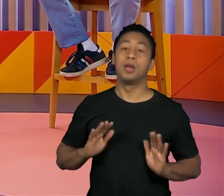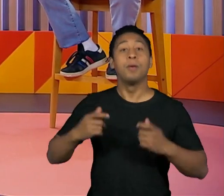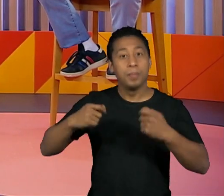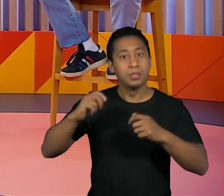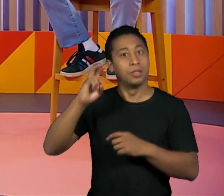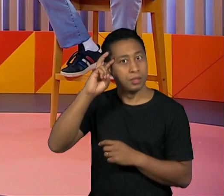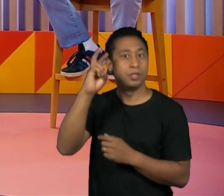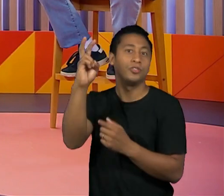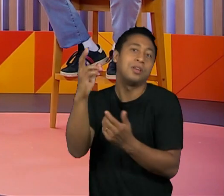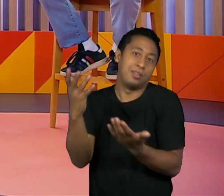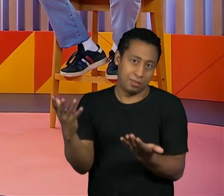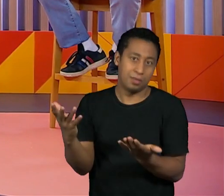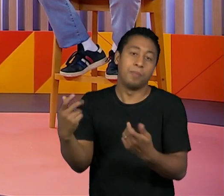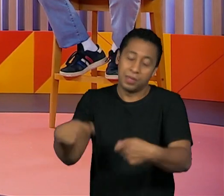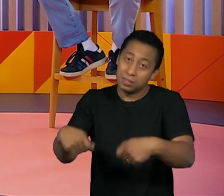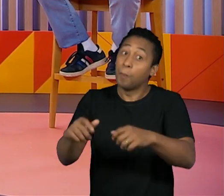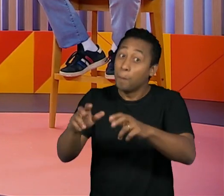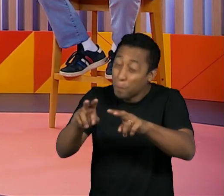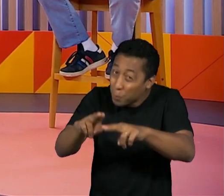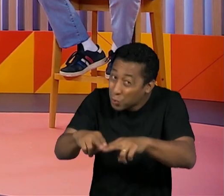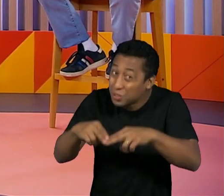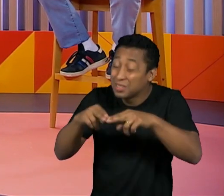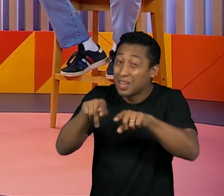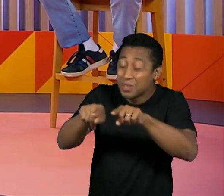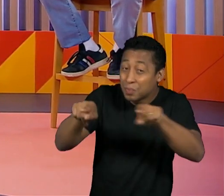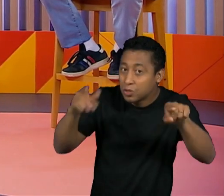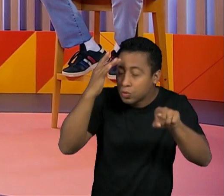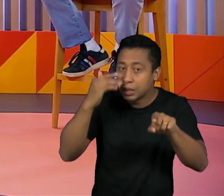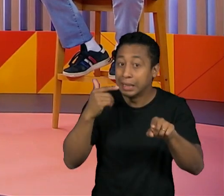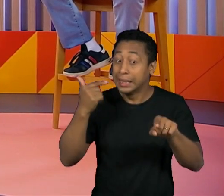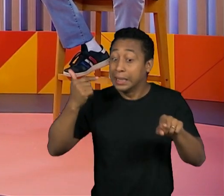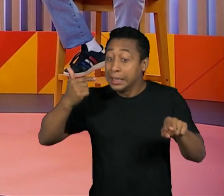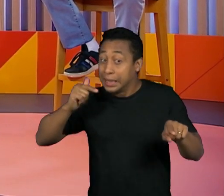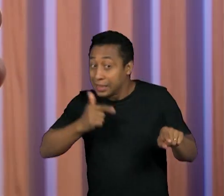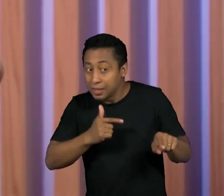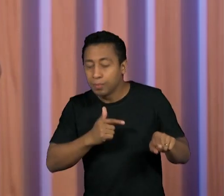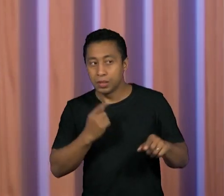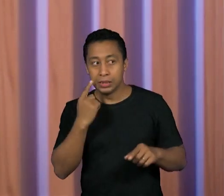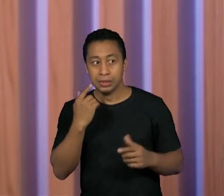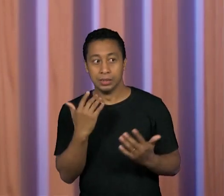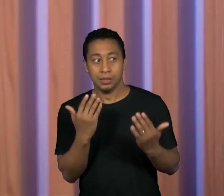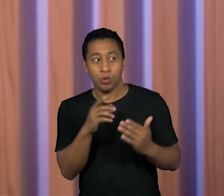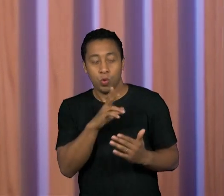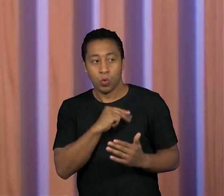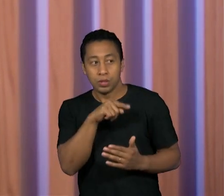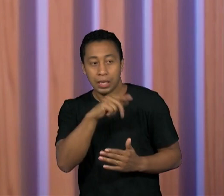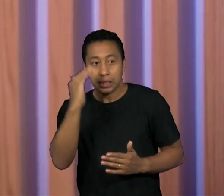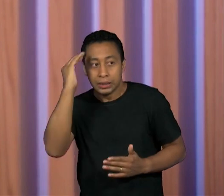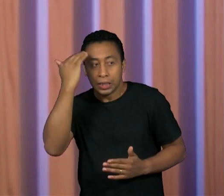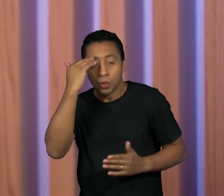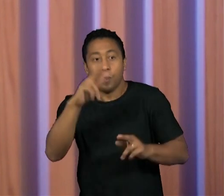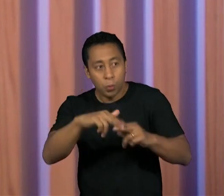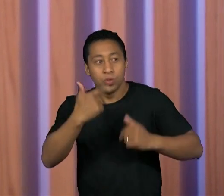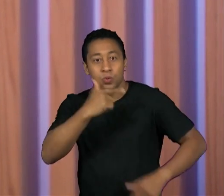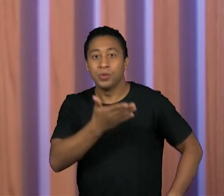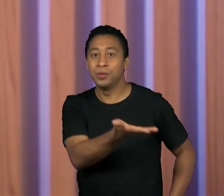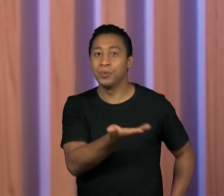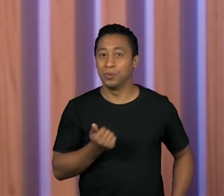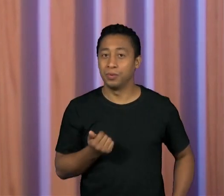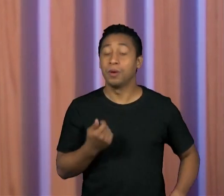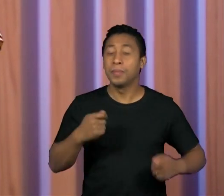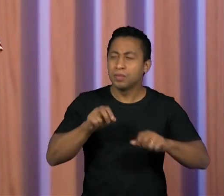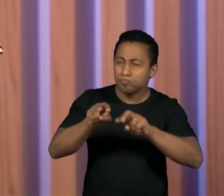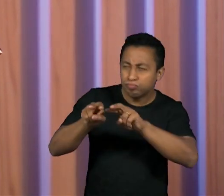tão temido. Você só vai rir daquilo que você entender e aquilo que você conseguir se